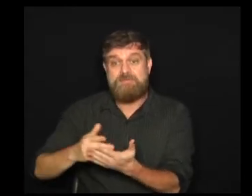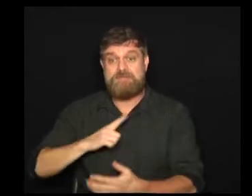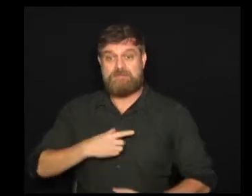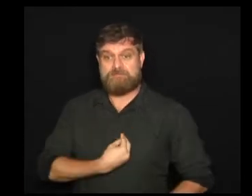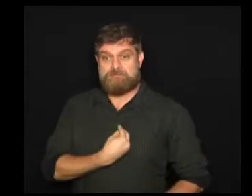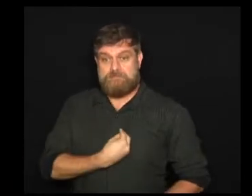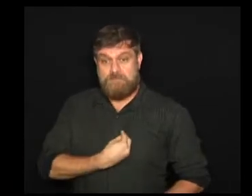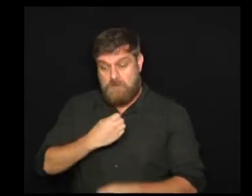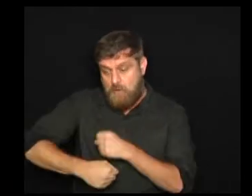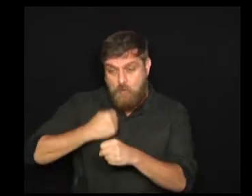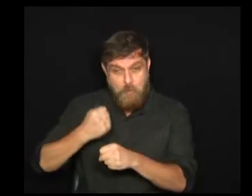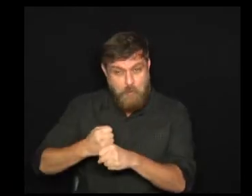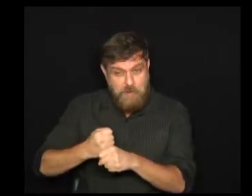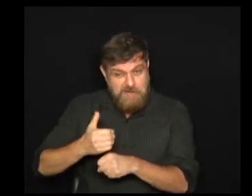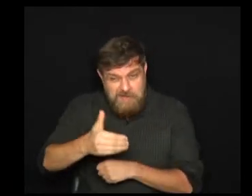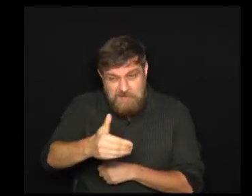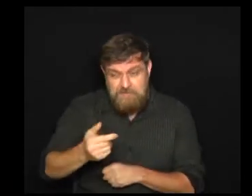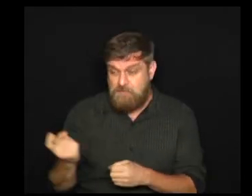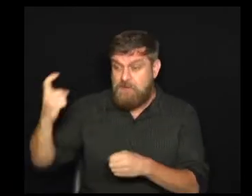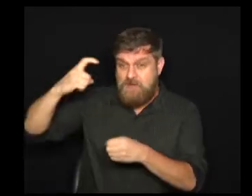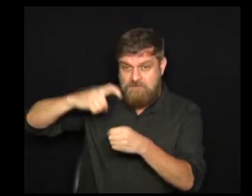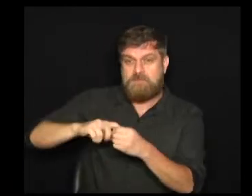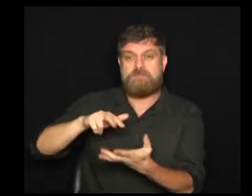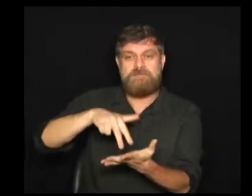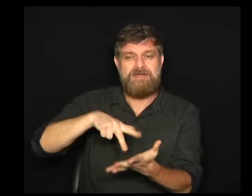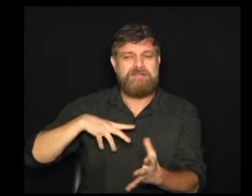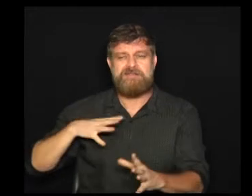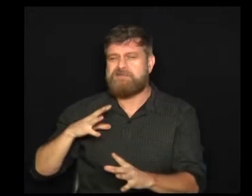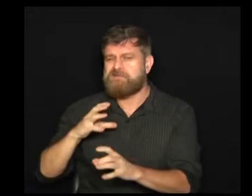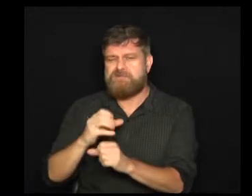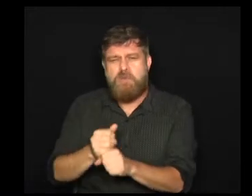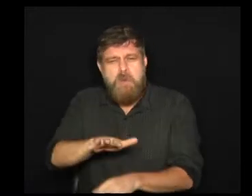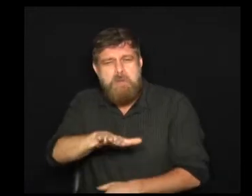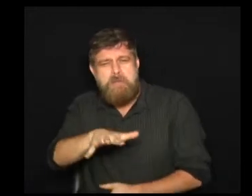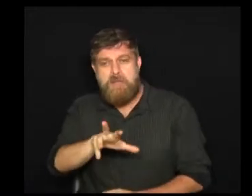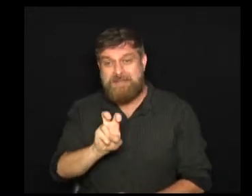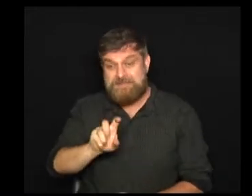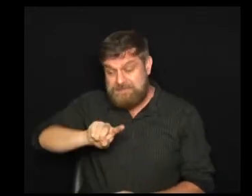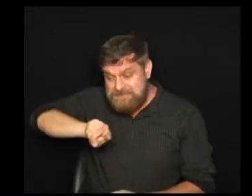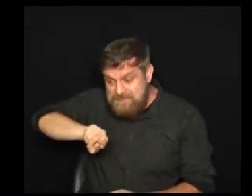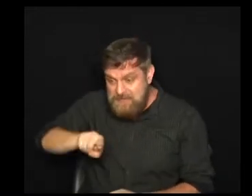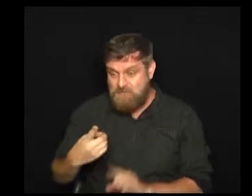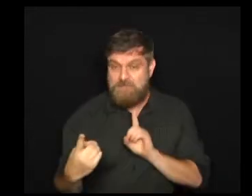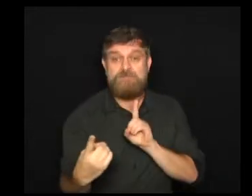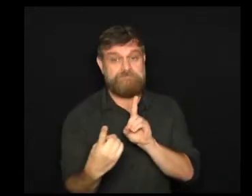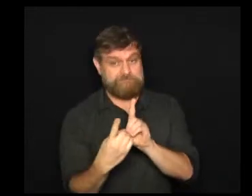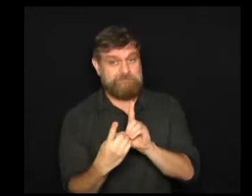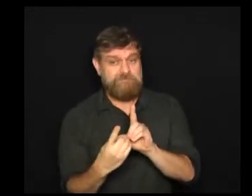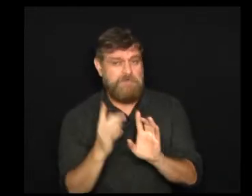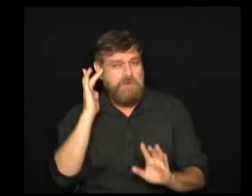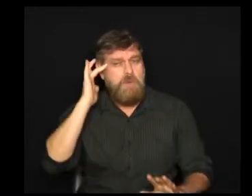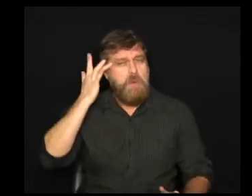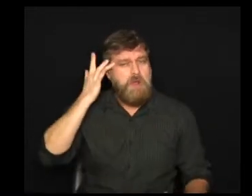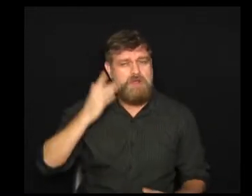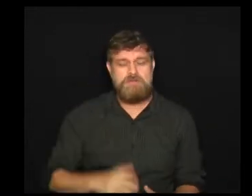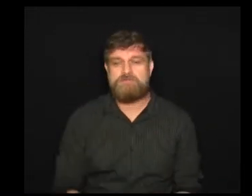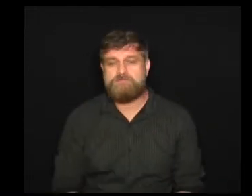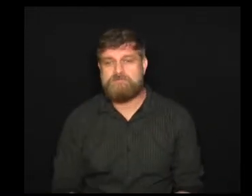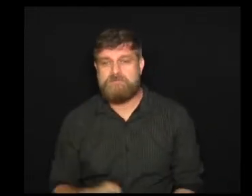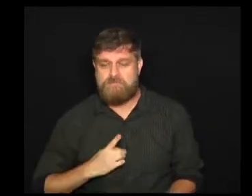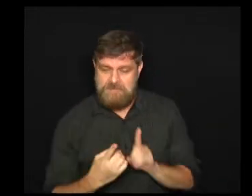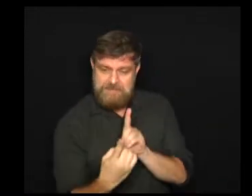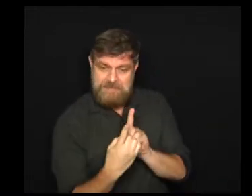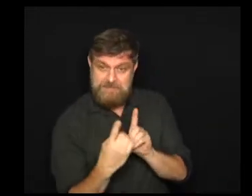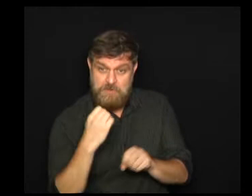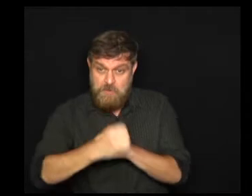o ano que vem, quando eu voltar aqui, nós vamos estar com praticamente 5.000 atendimentos, mais ou menos, é a minha previsão aí, né, de atendimentos